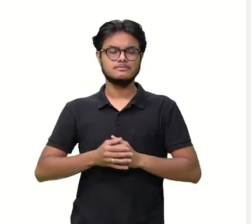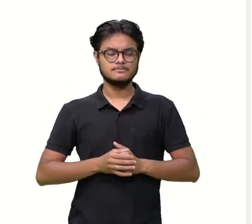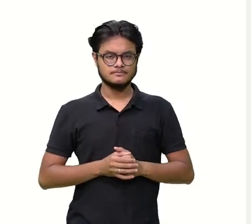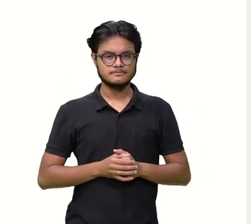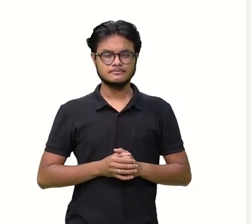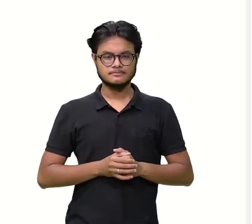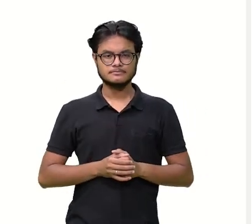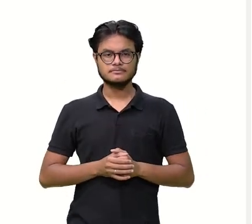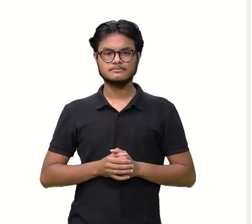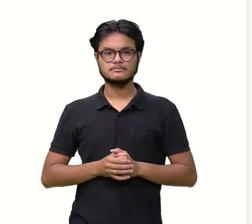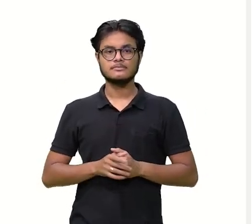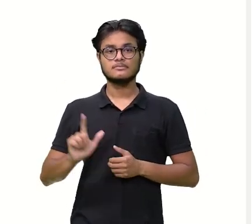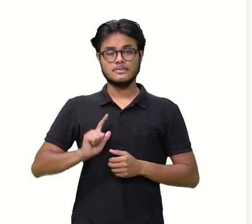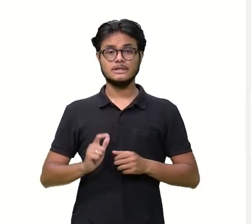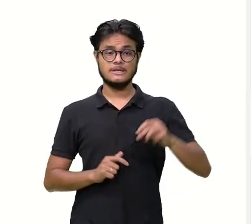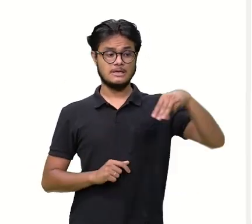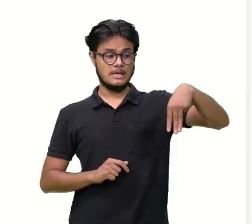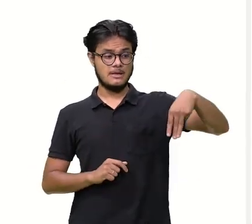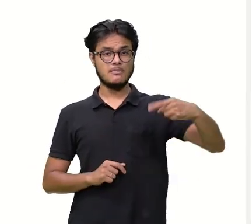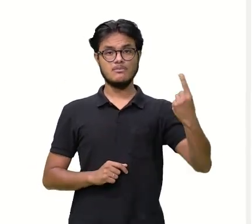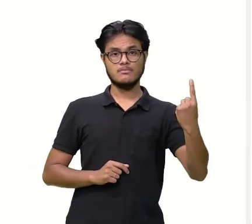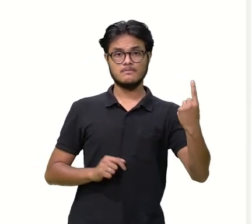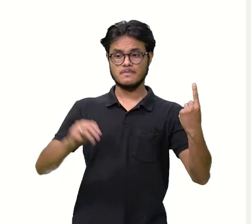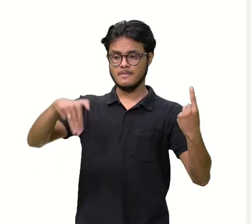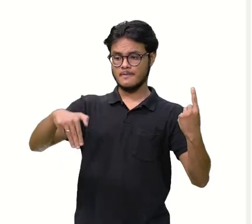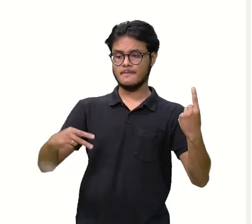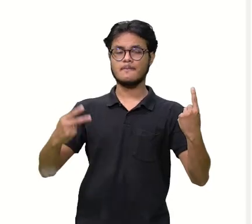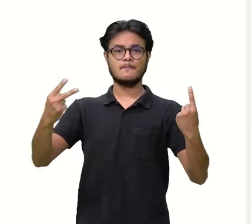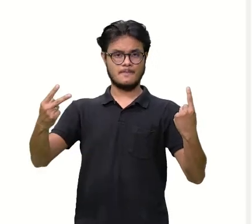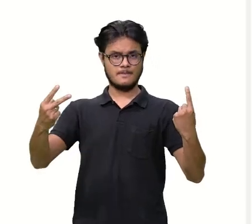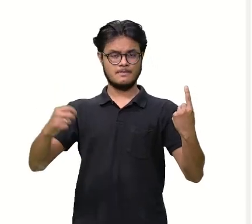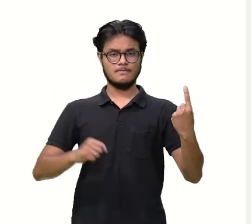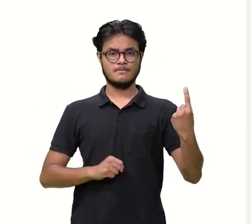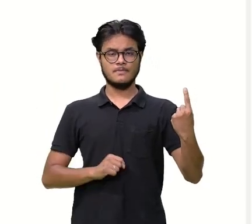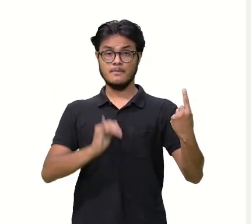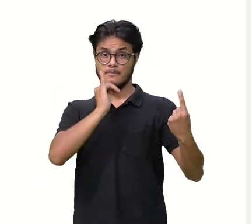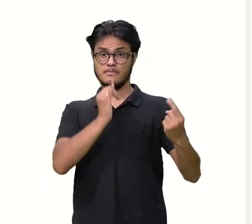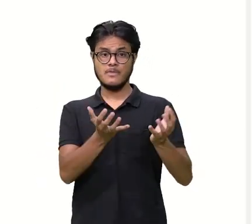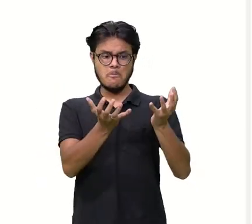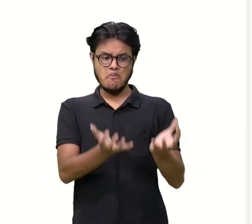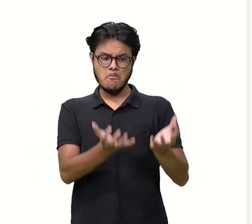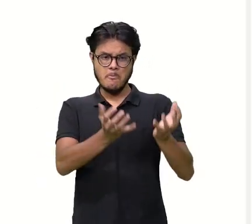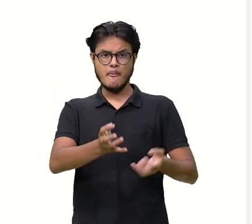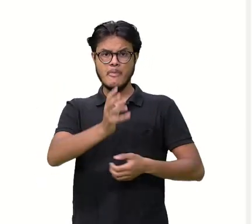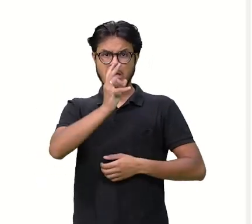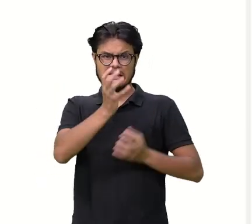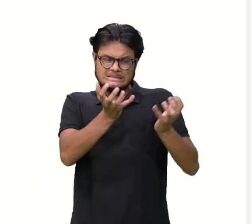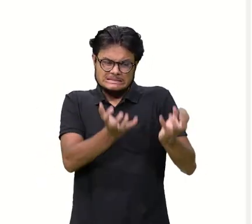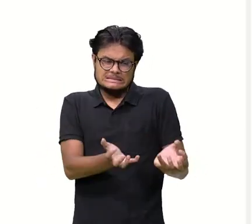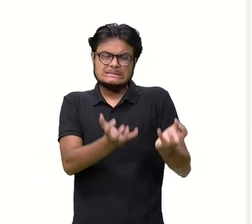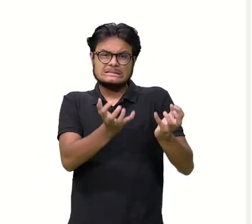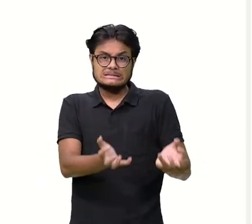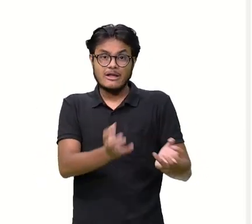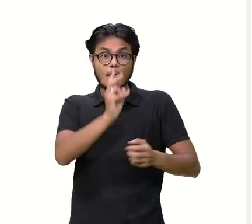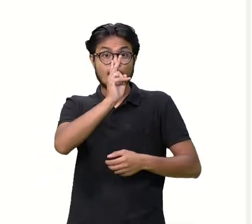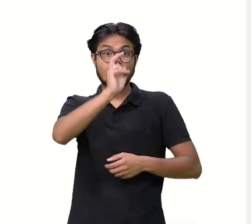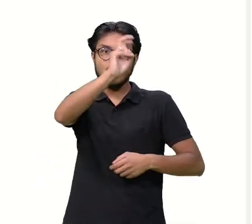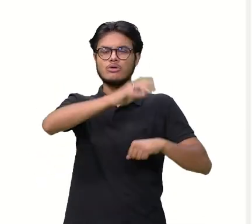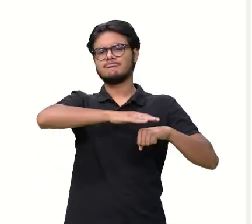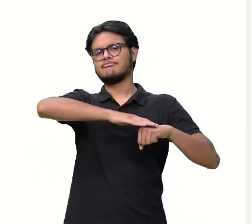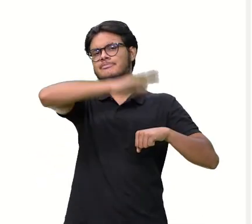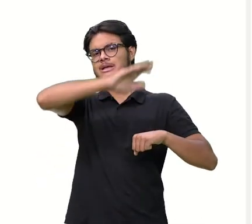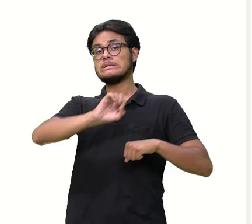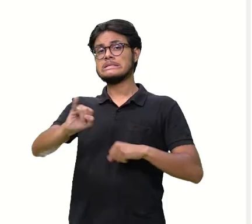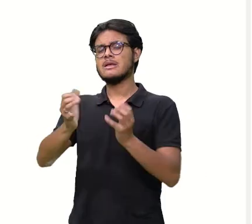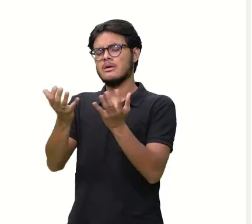das massas. O que quer dizer isso? Massa grande, força grande. Massa pequena, força